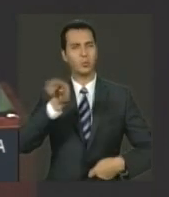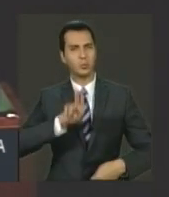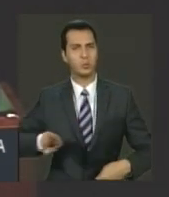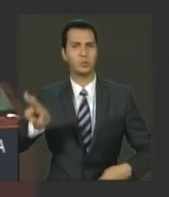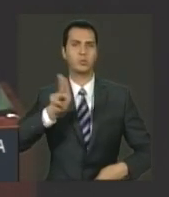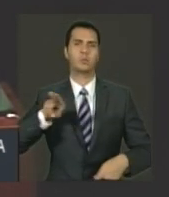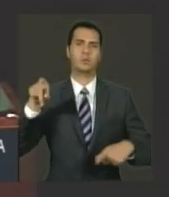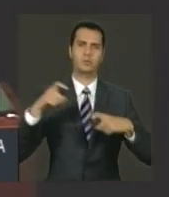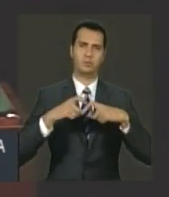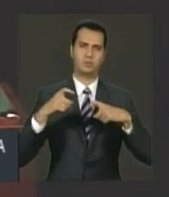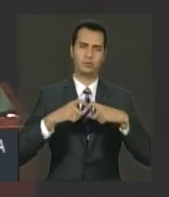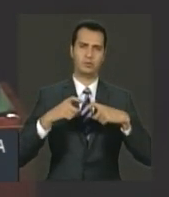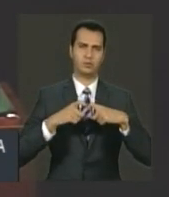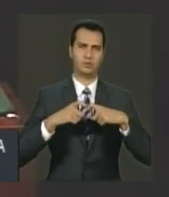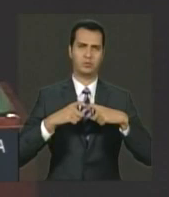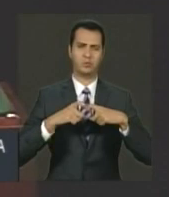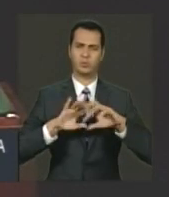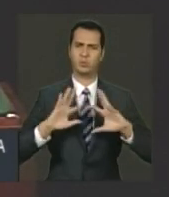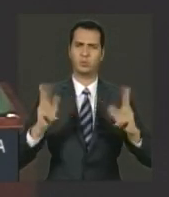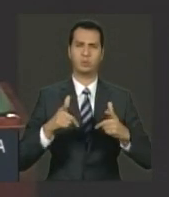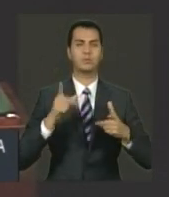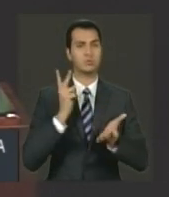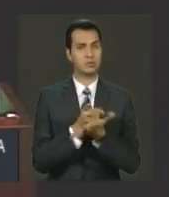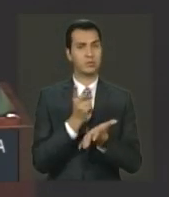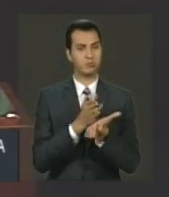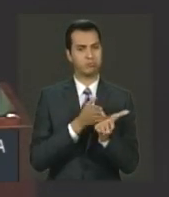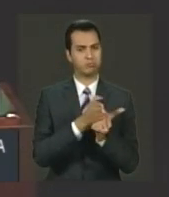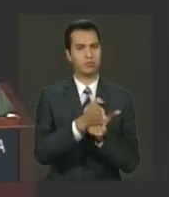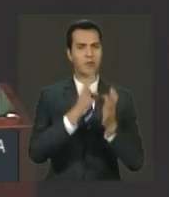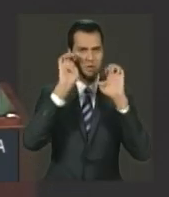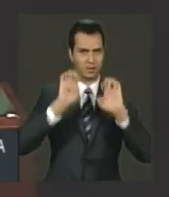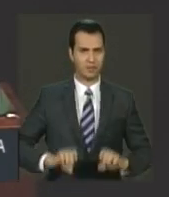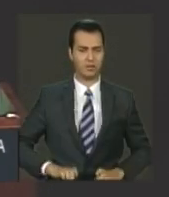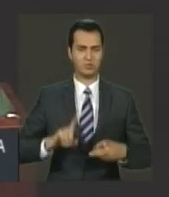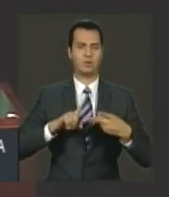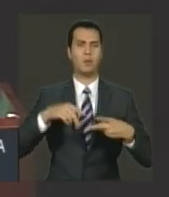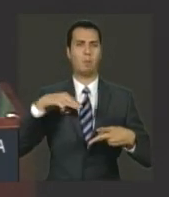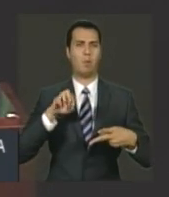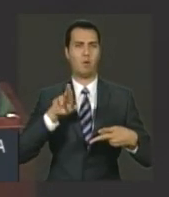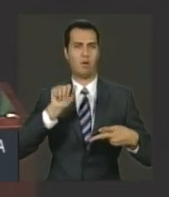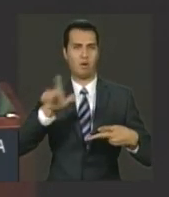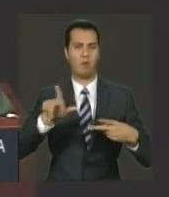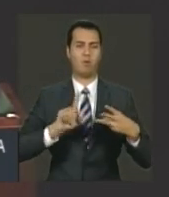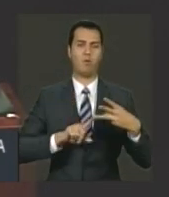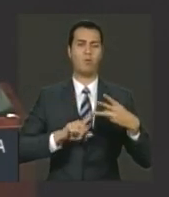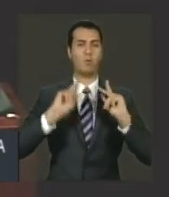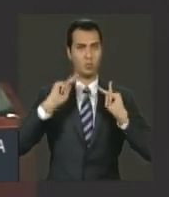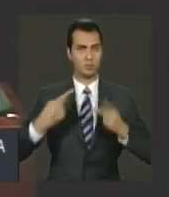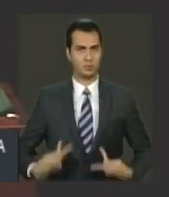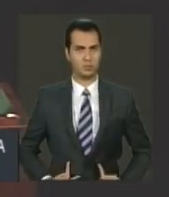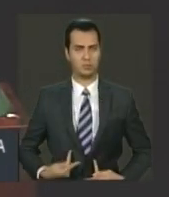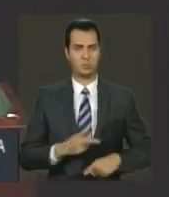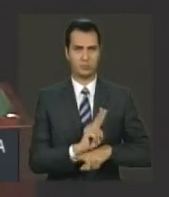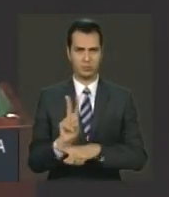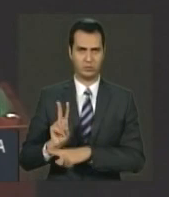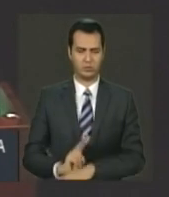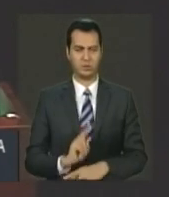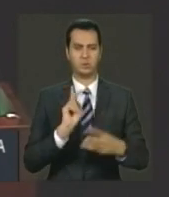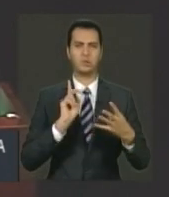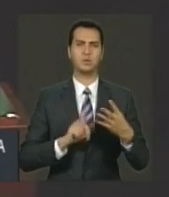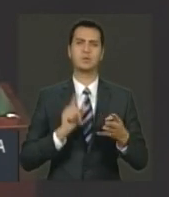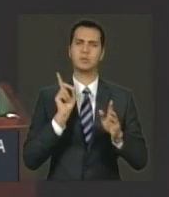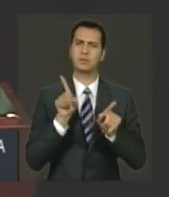plena, dentro dos princípios da ética, moral, humanismo, direcionados por conhecimento